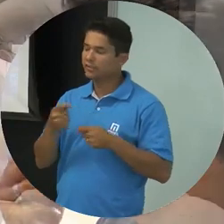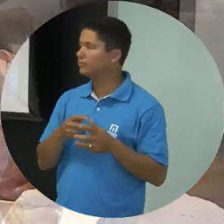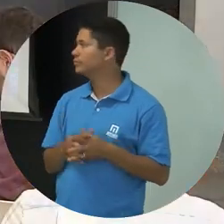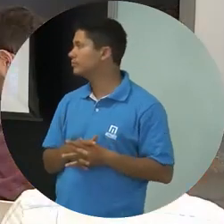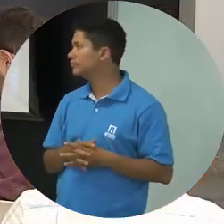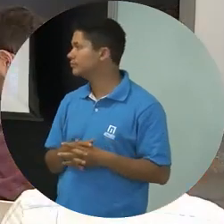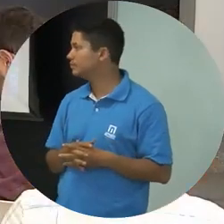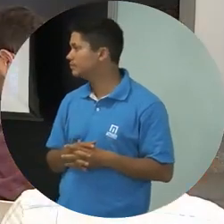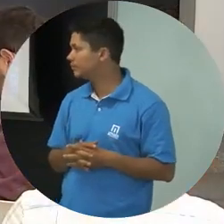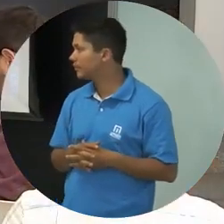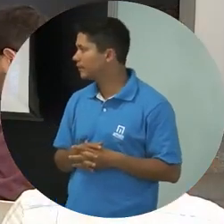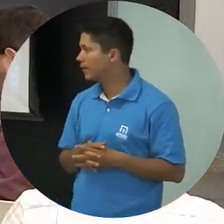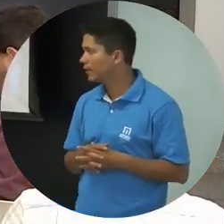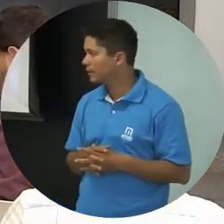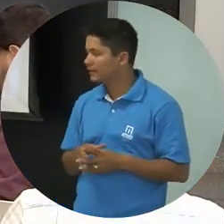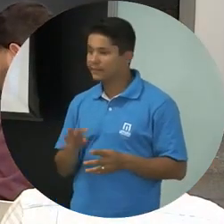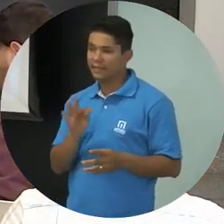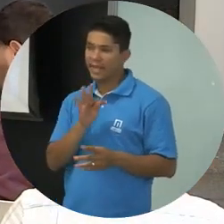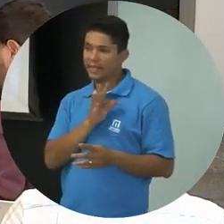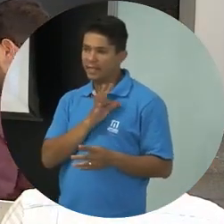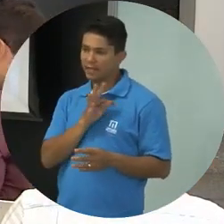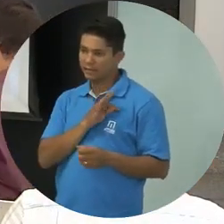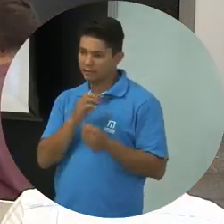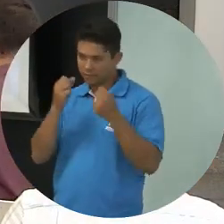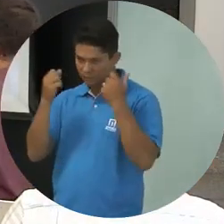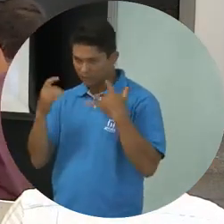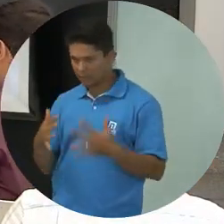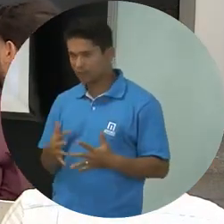Tá. Tecnicamente falando,